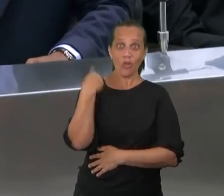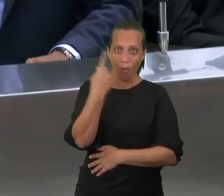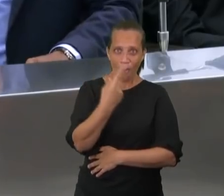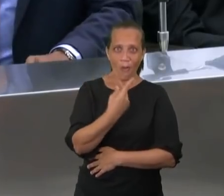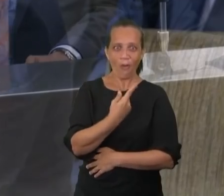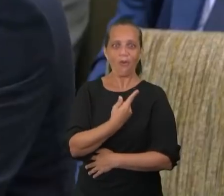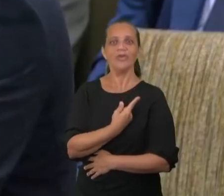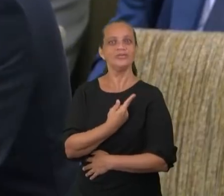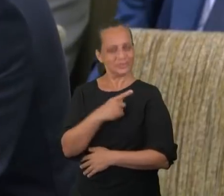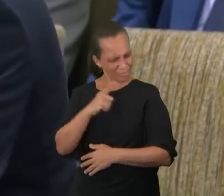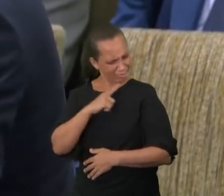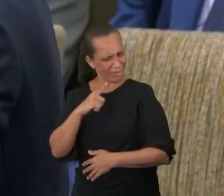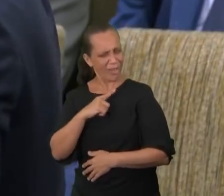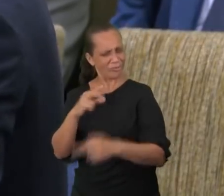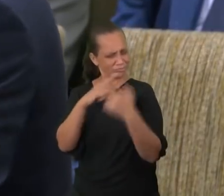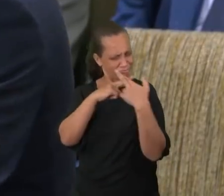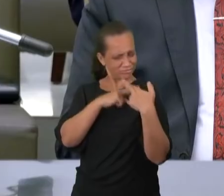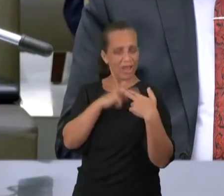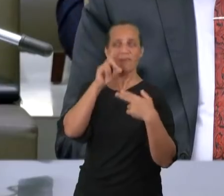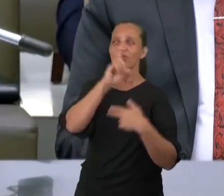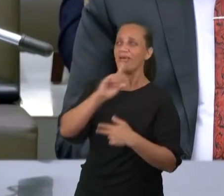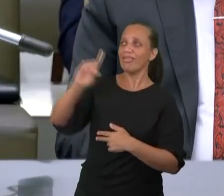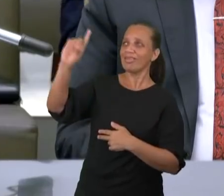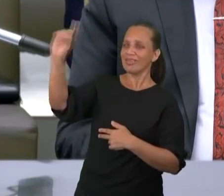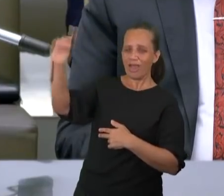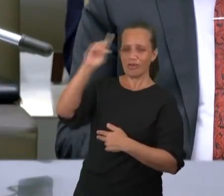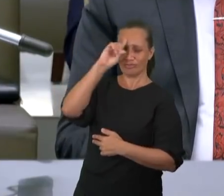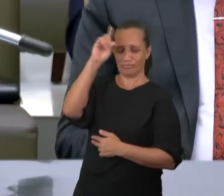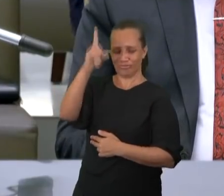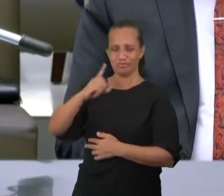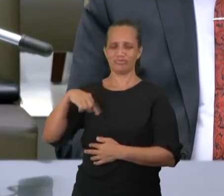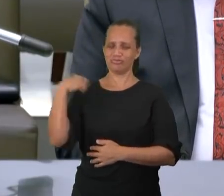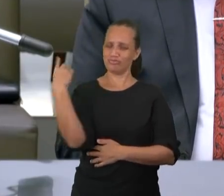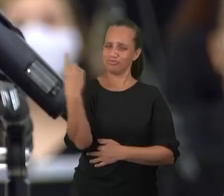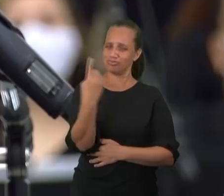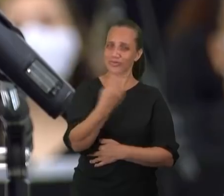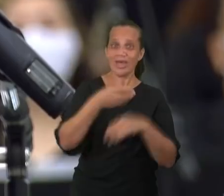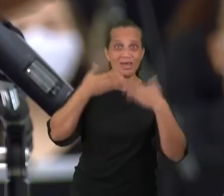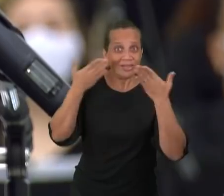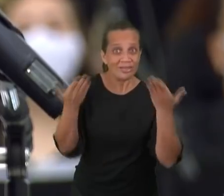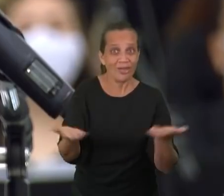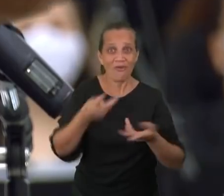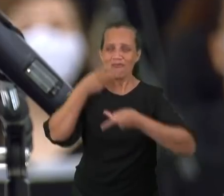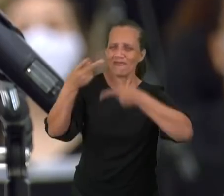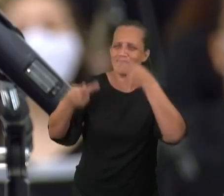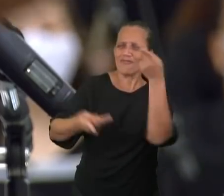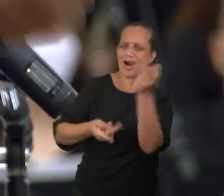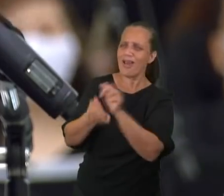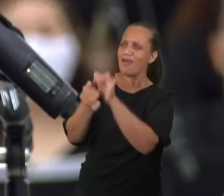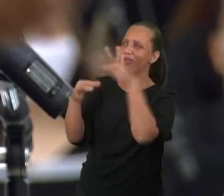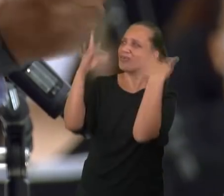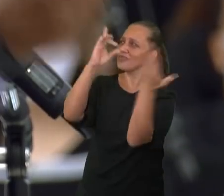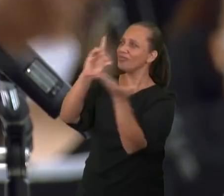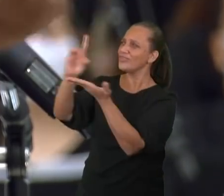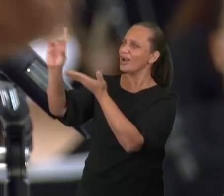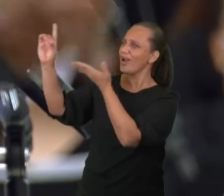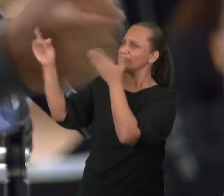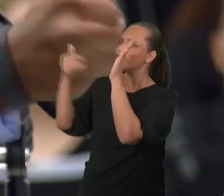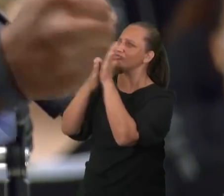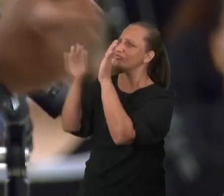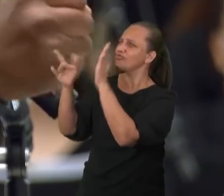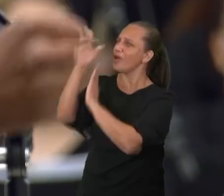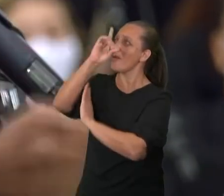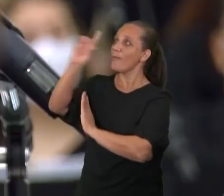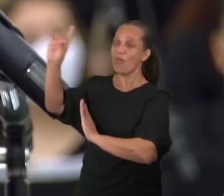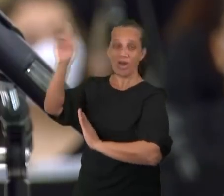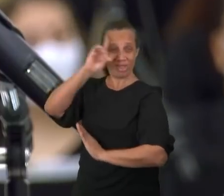dono, tem Deus. Levanta a tua cabeça aí, glorifica Ele, louva Ele, porque Ele está no